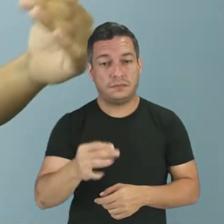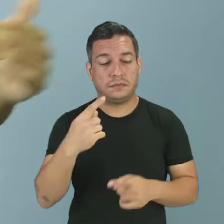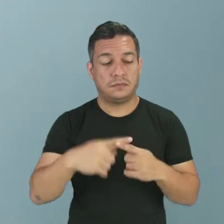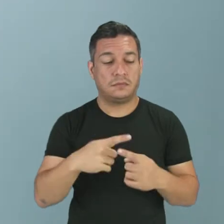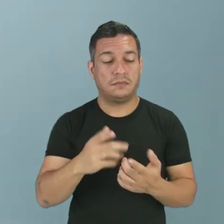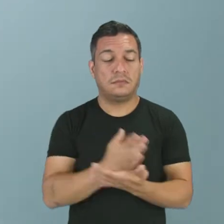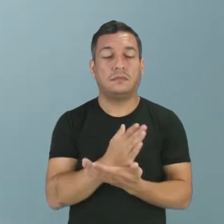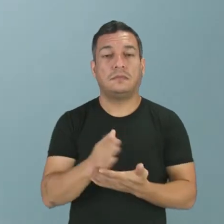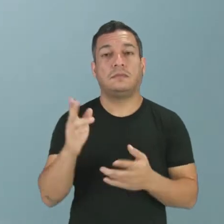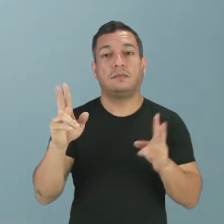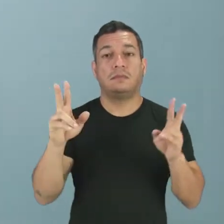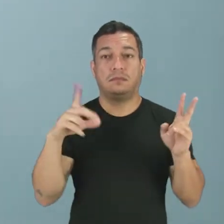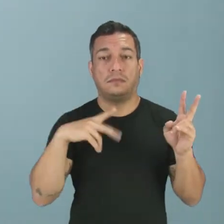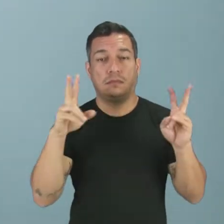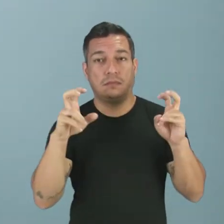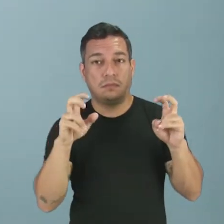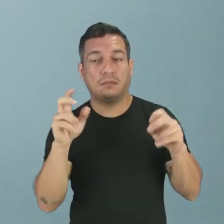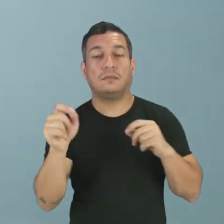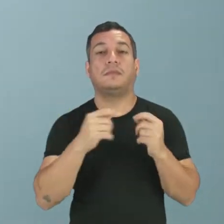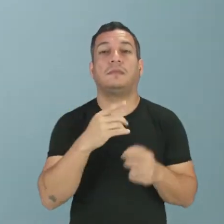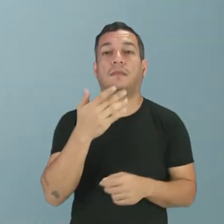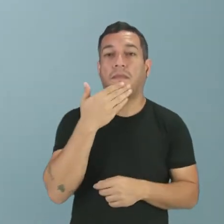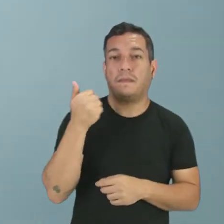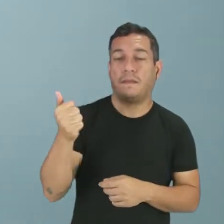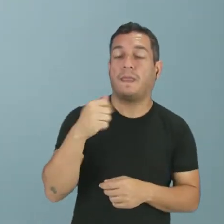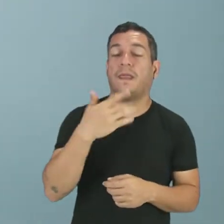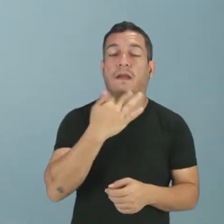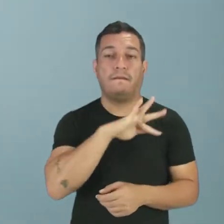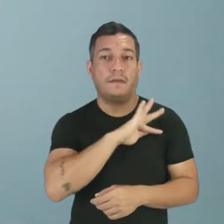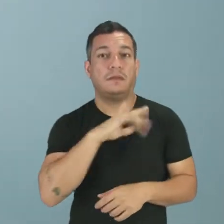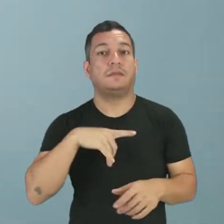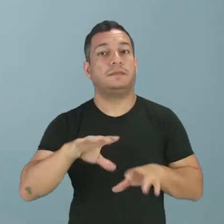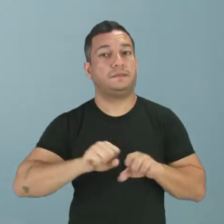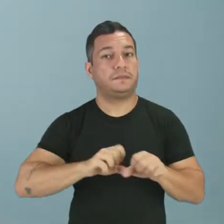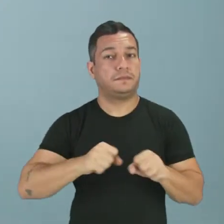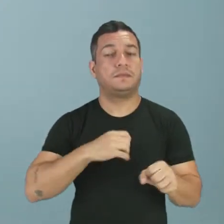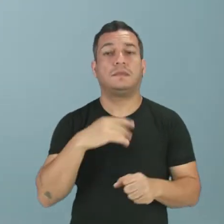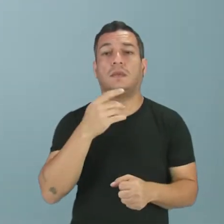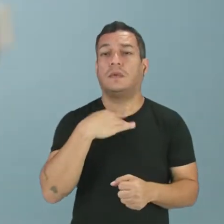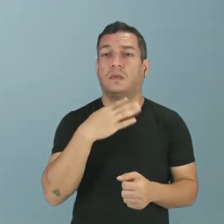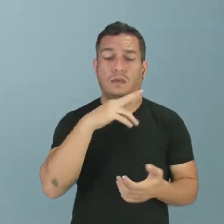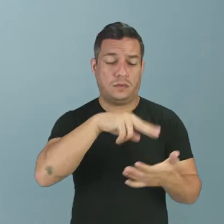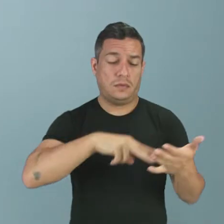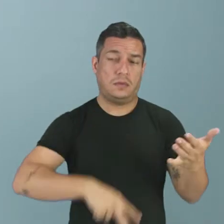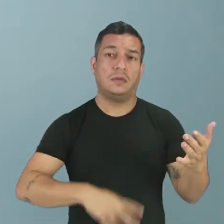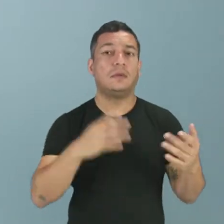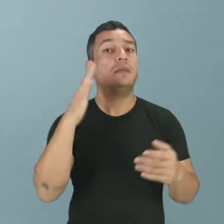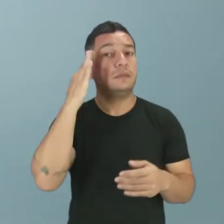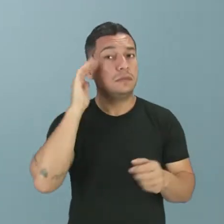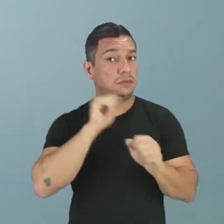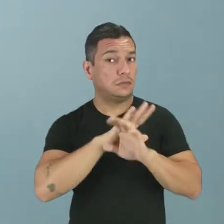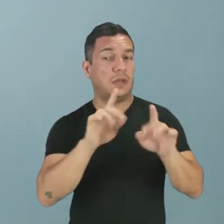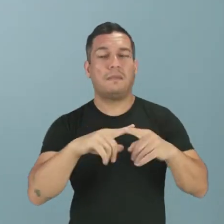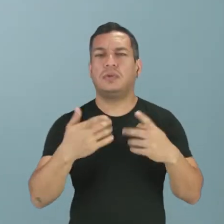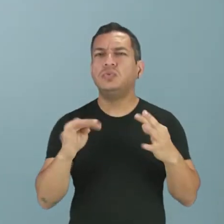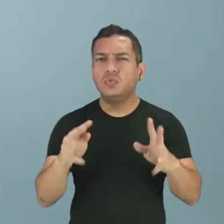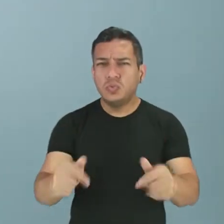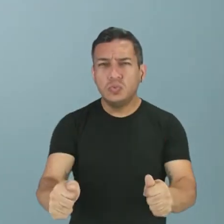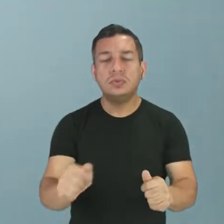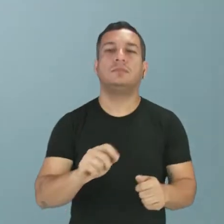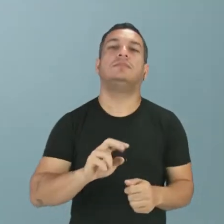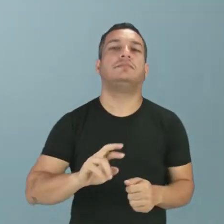uma formação melhor, têm uma faculdade, já conhecem, têm um nível de leitura maior, talvez compreenderiam, mas nem